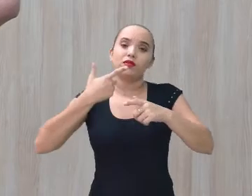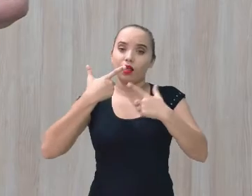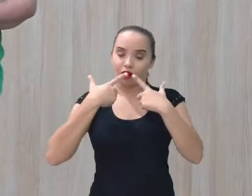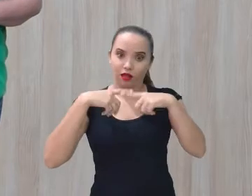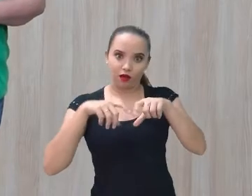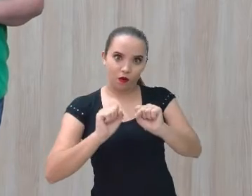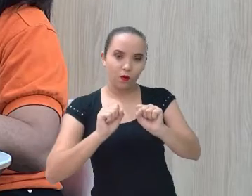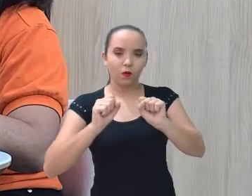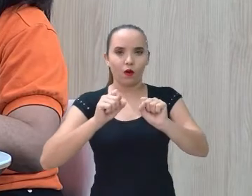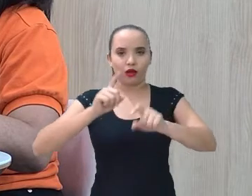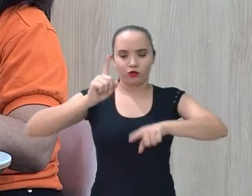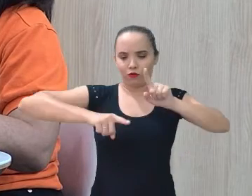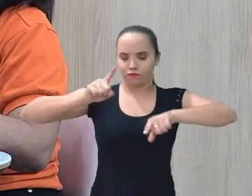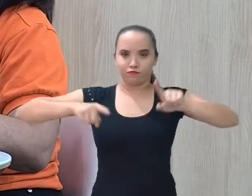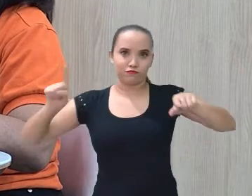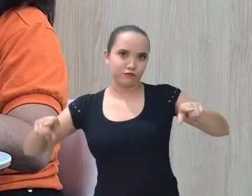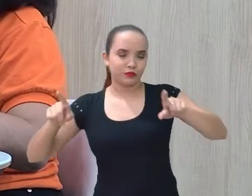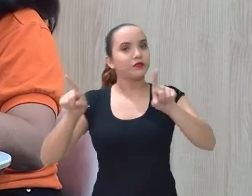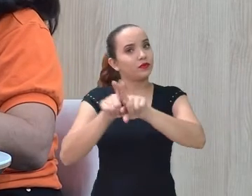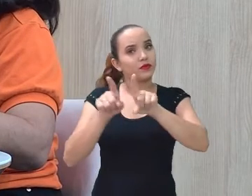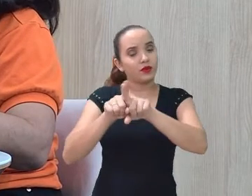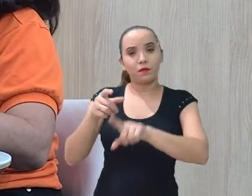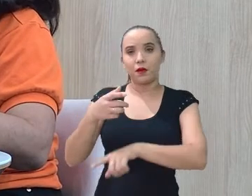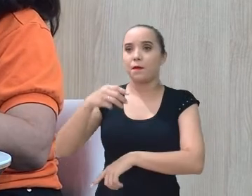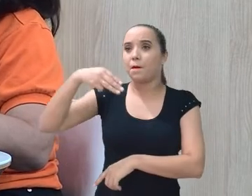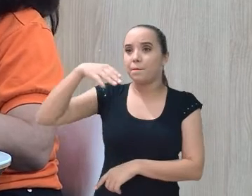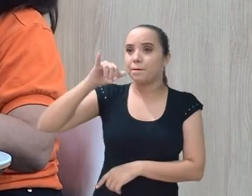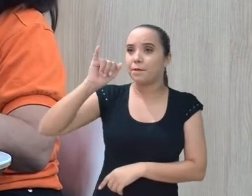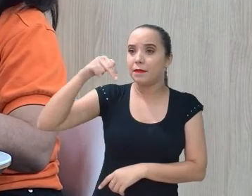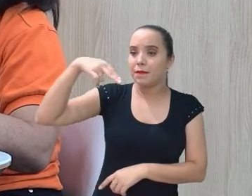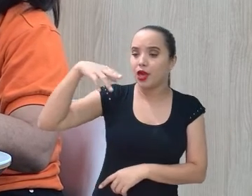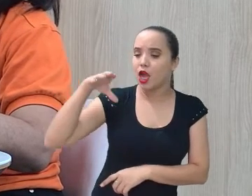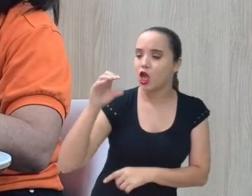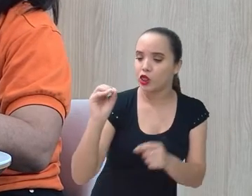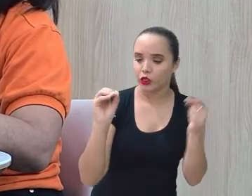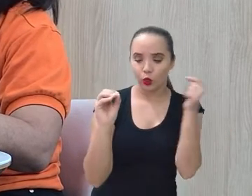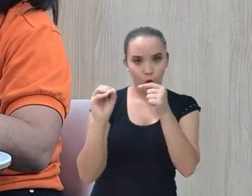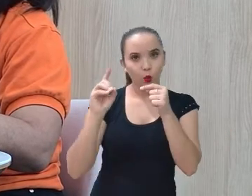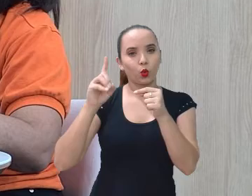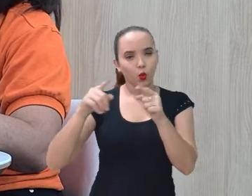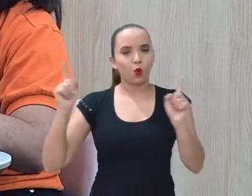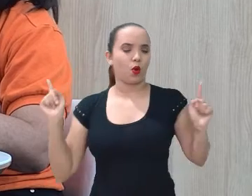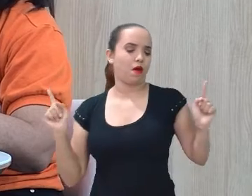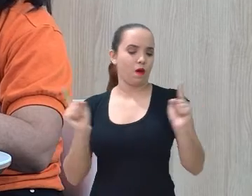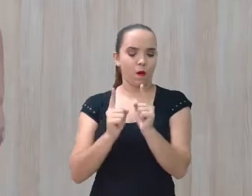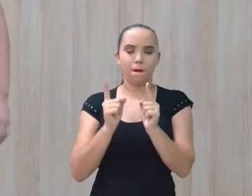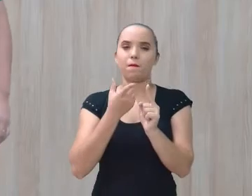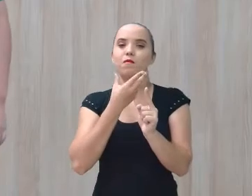a gente usa mino. Sim. Também para menino. Menino, né? É um diminutivo.